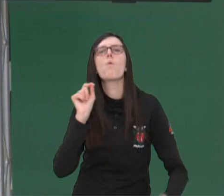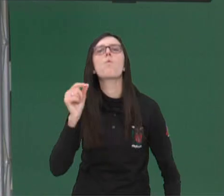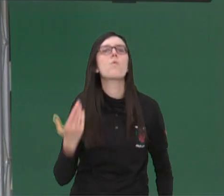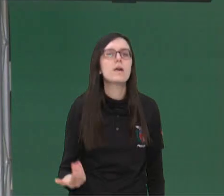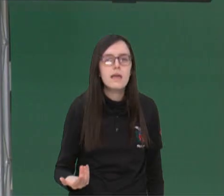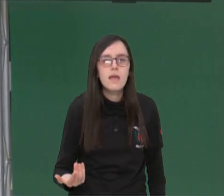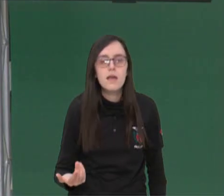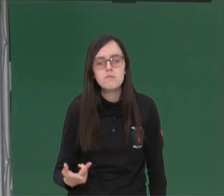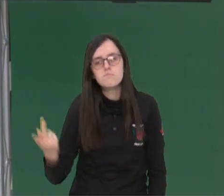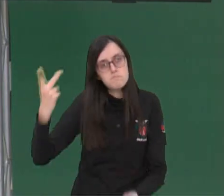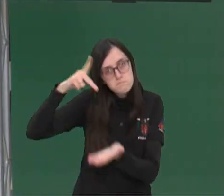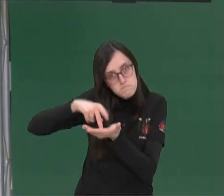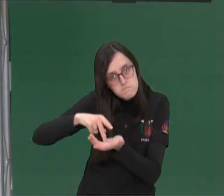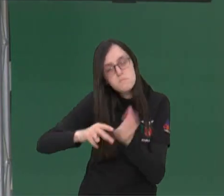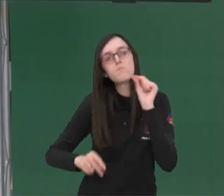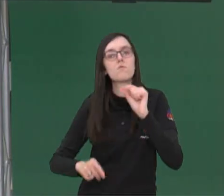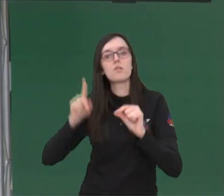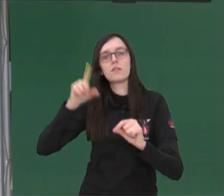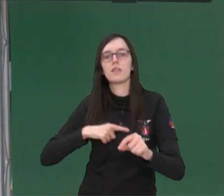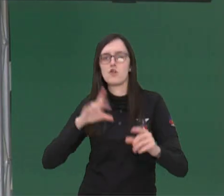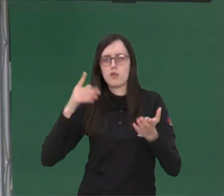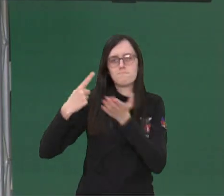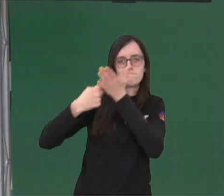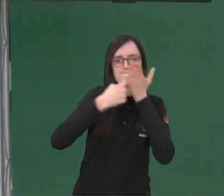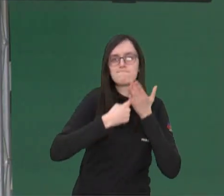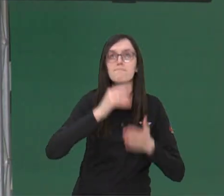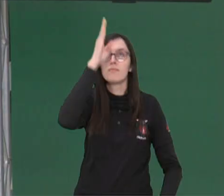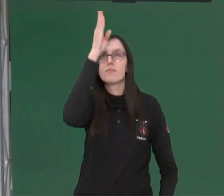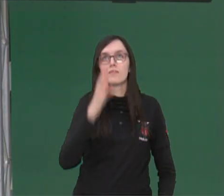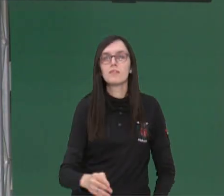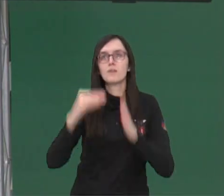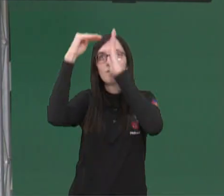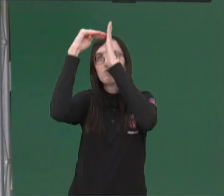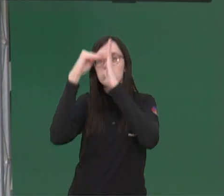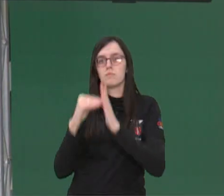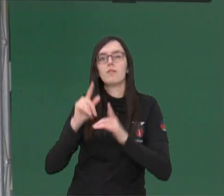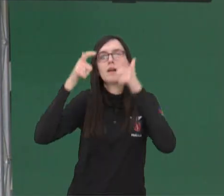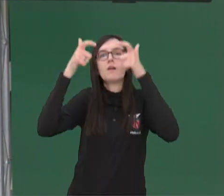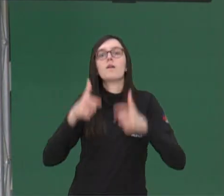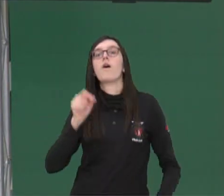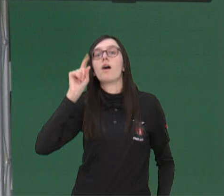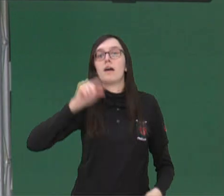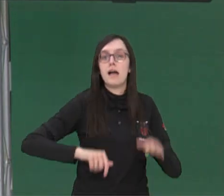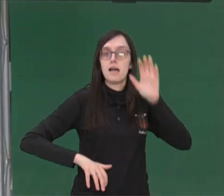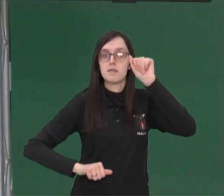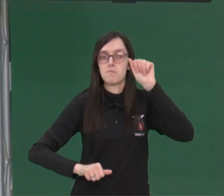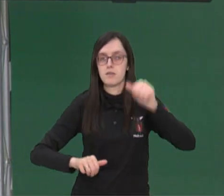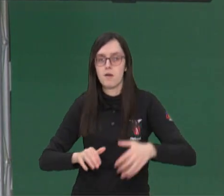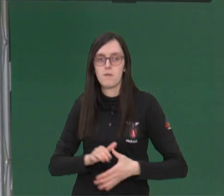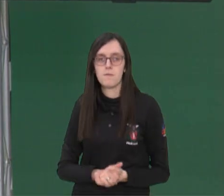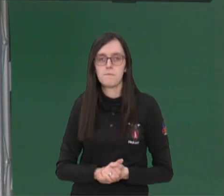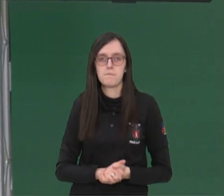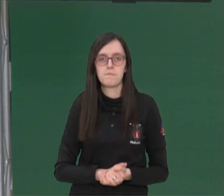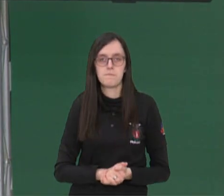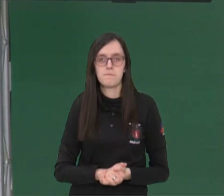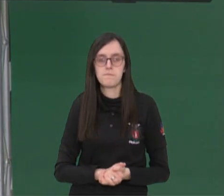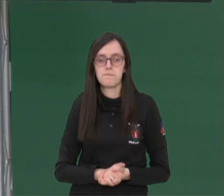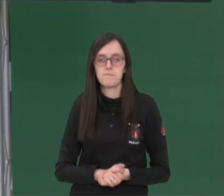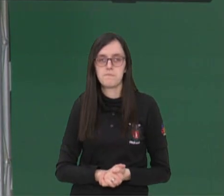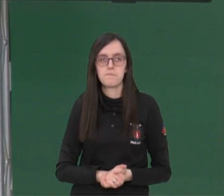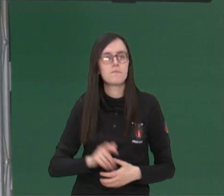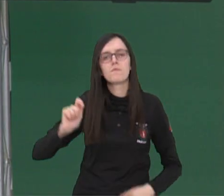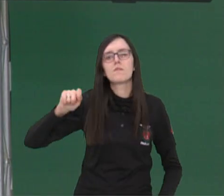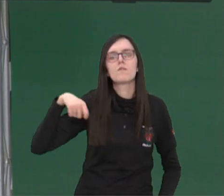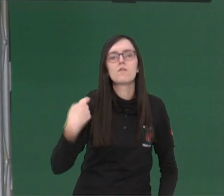que, originalmente, pelo Tratado de Tordesilhas, seria uma região espanhola. Então,